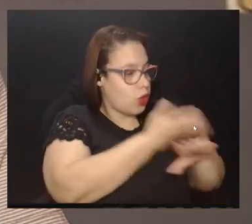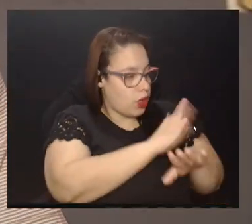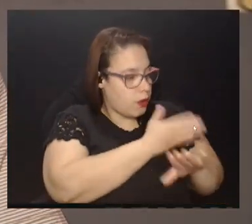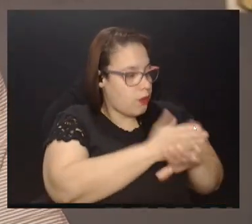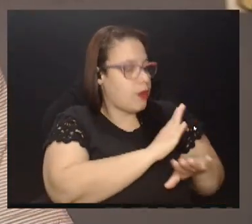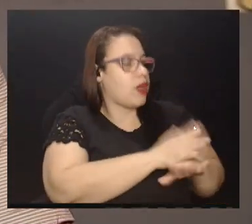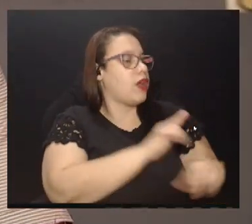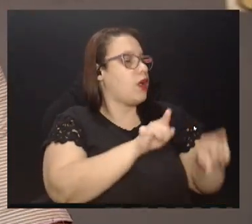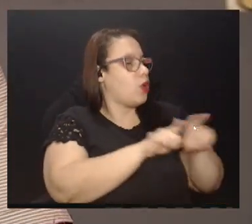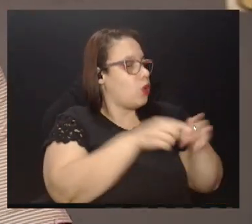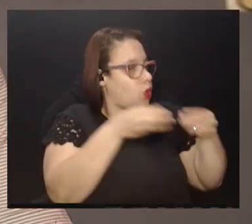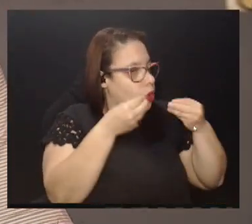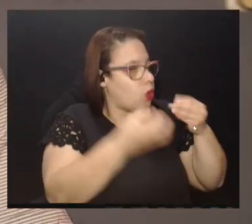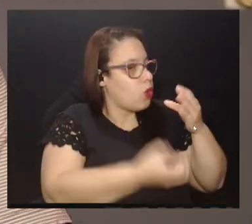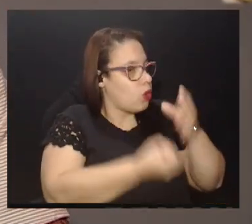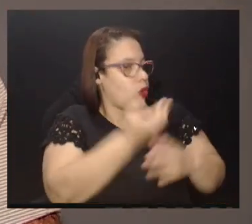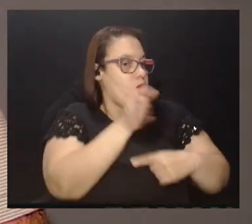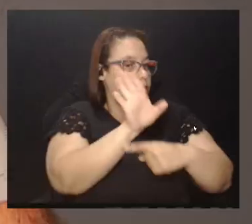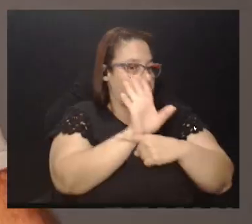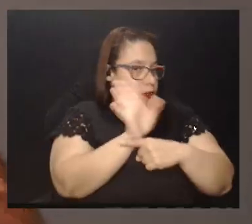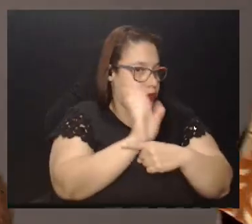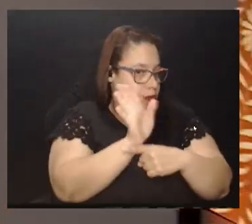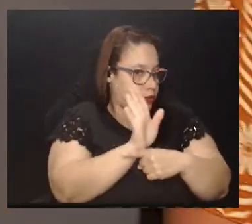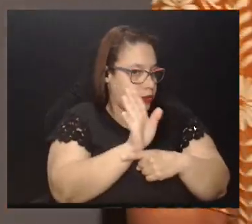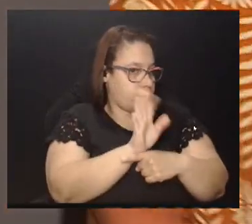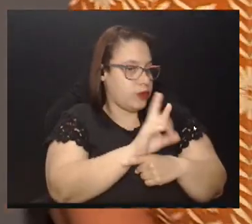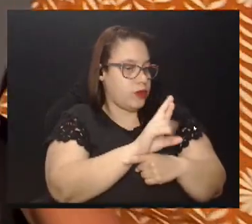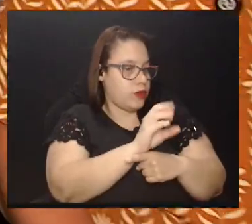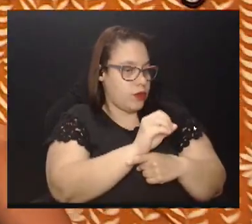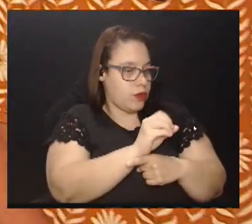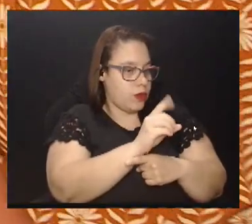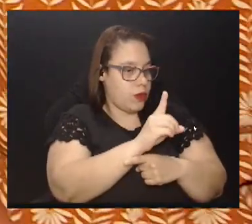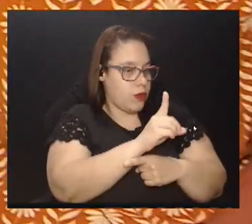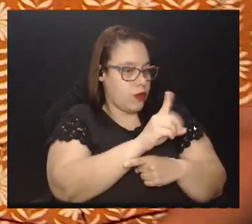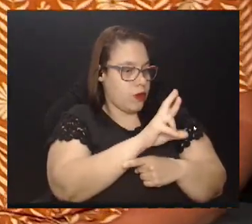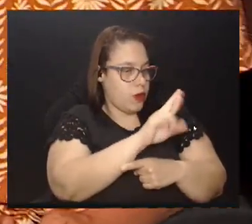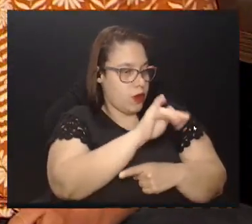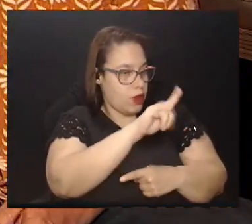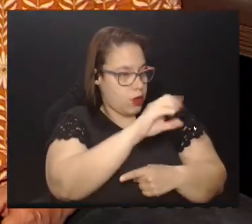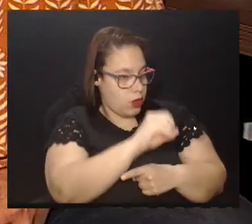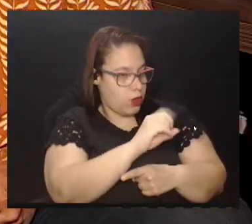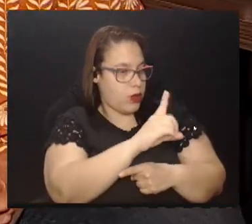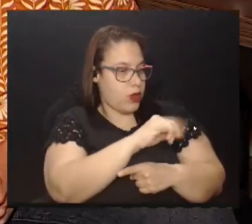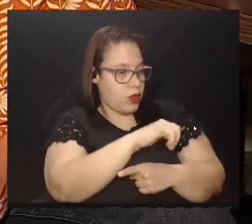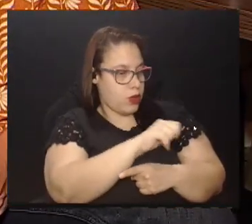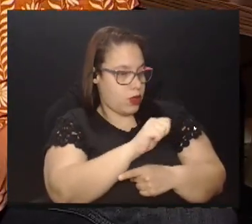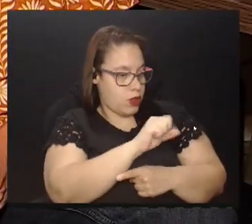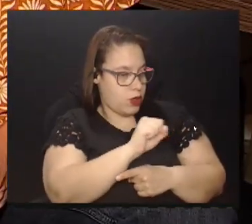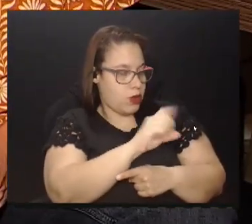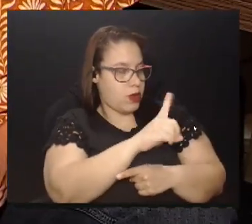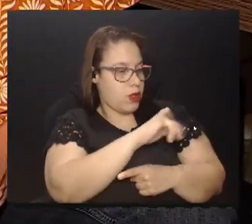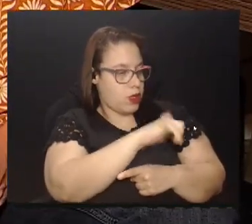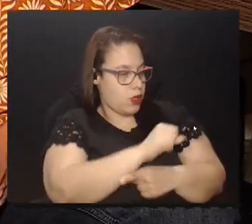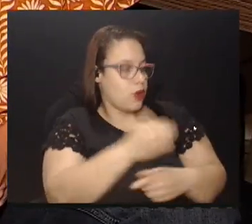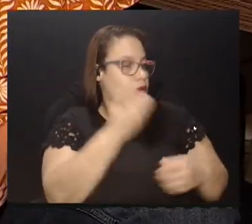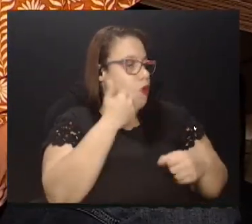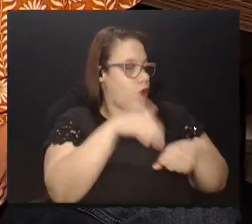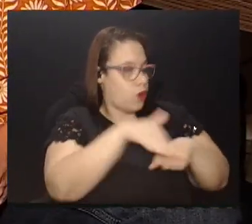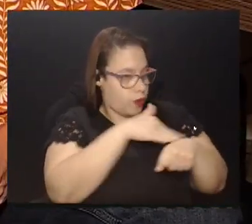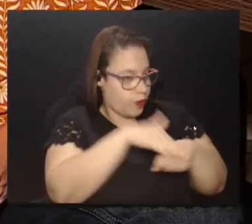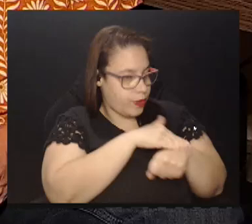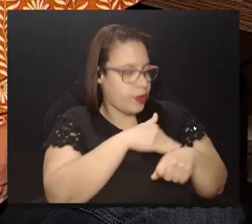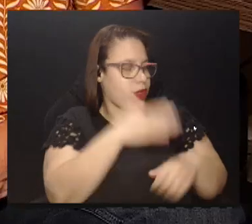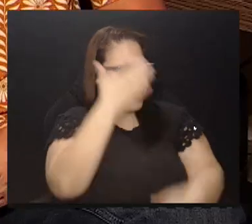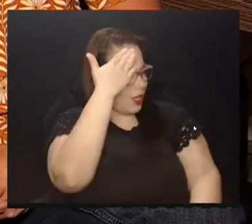os filmes. Estou aqui com o Rodrigo Dias, que é cineasta, vai bater um papo conosco, sabe tudo e mais um